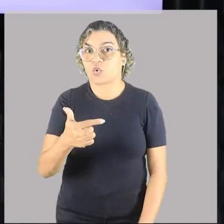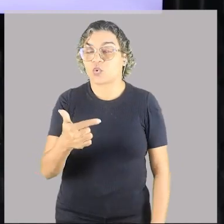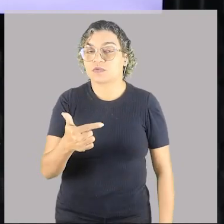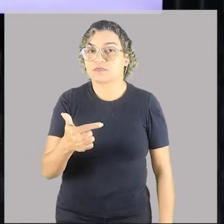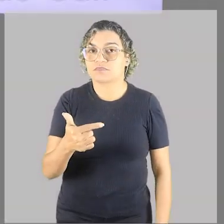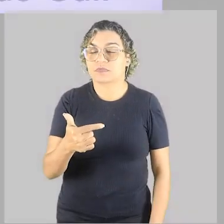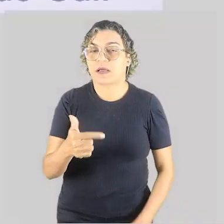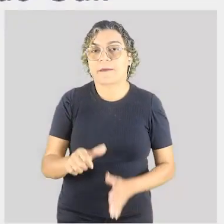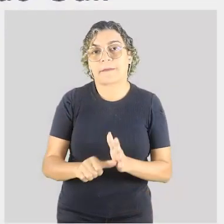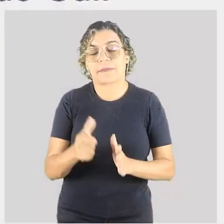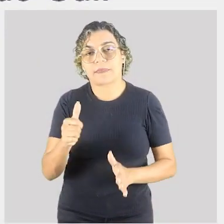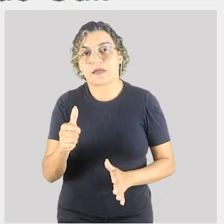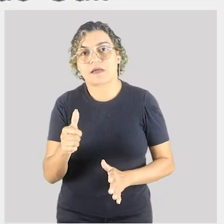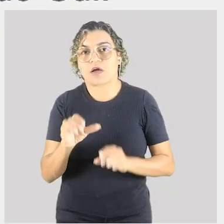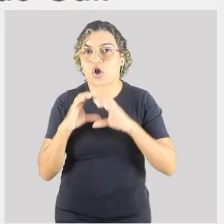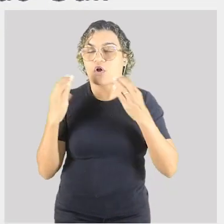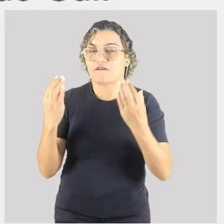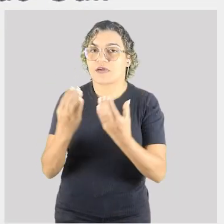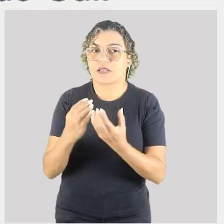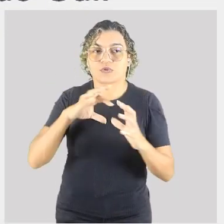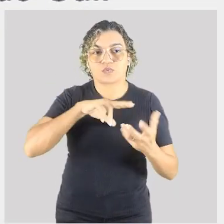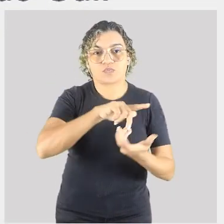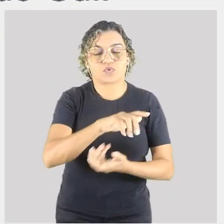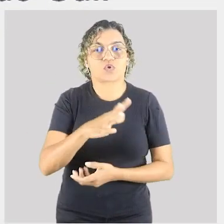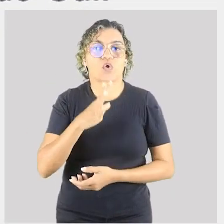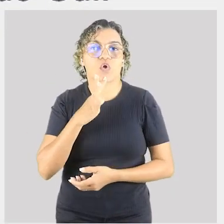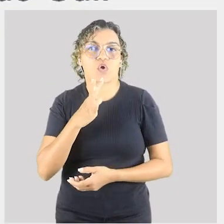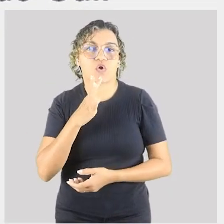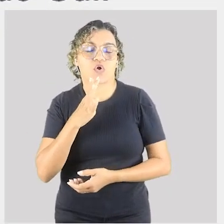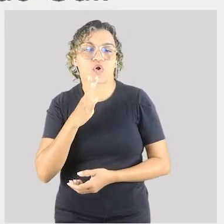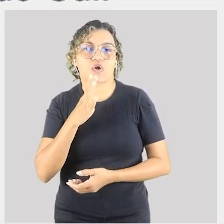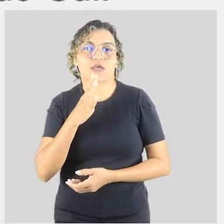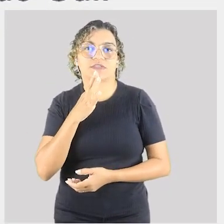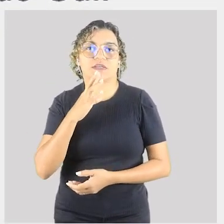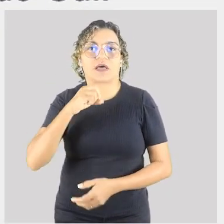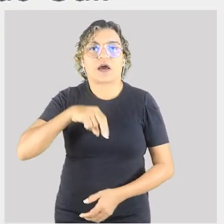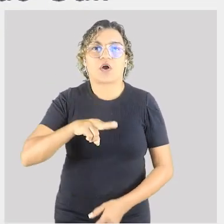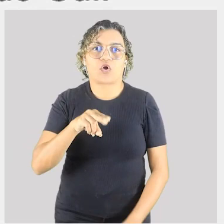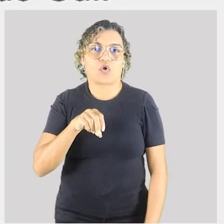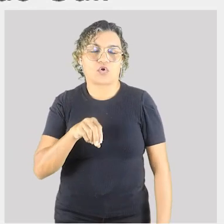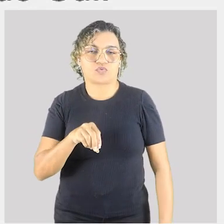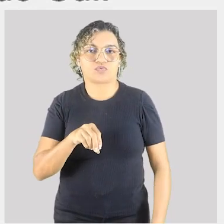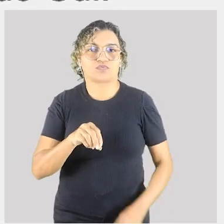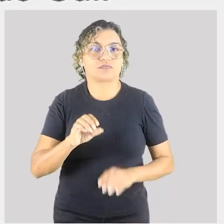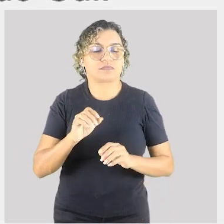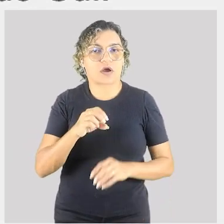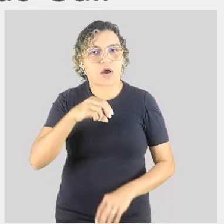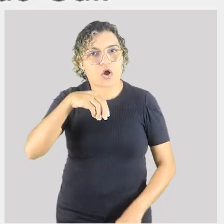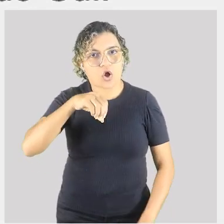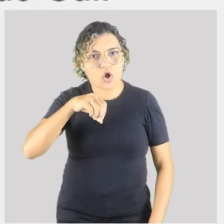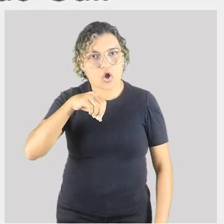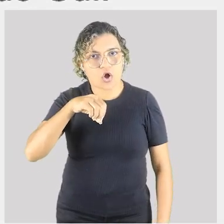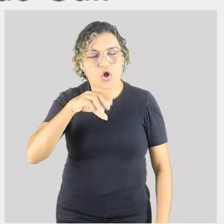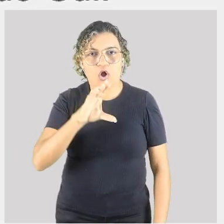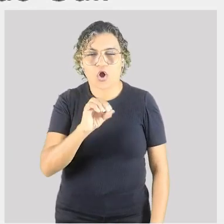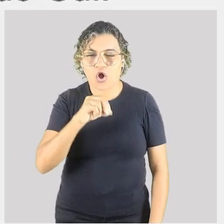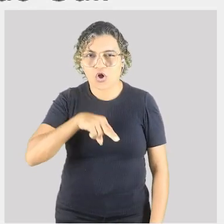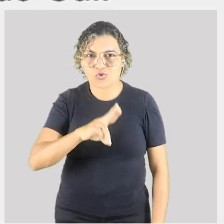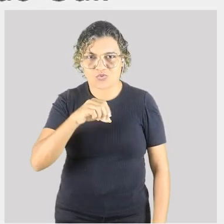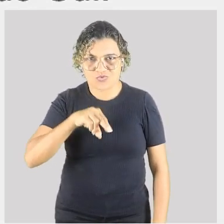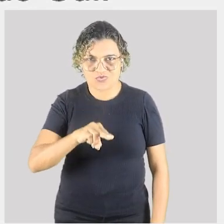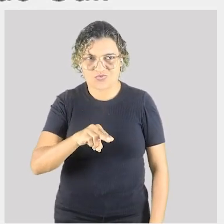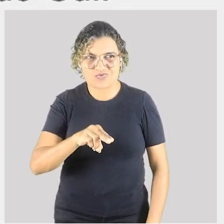2. A primeira conferência ambiental no mundo ficou conhecida como Conferência das Nações Unidas sobre o Meio Ambiente e foi realizada